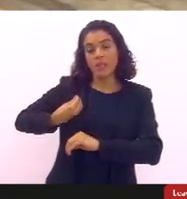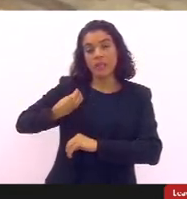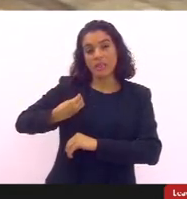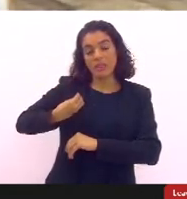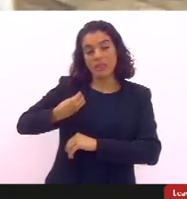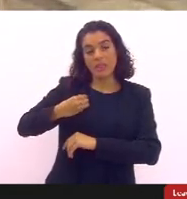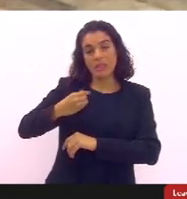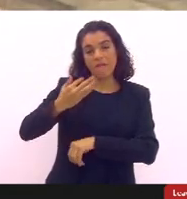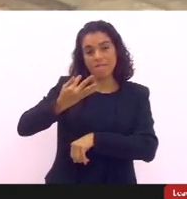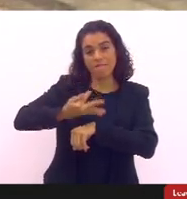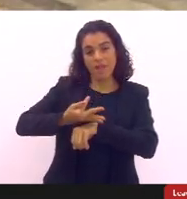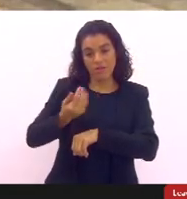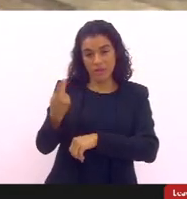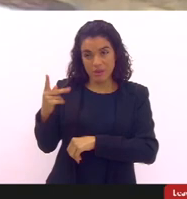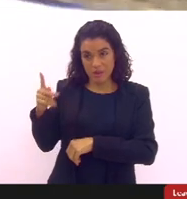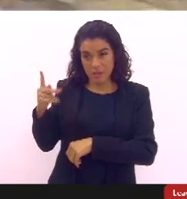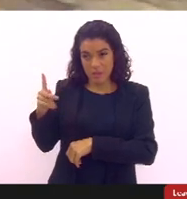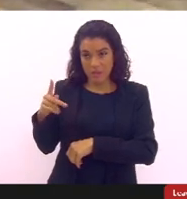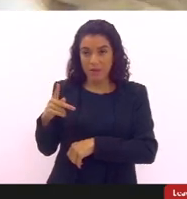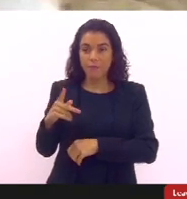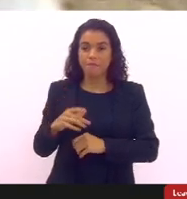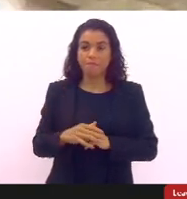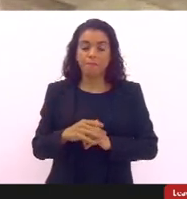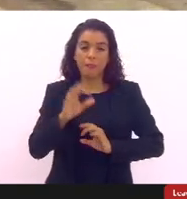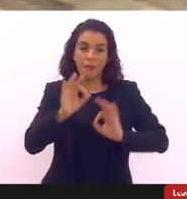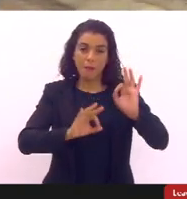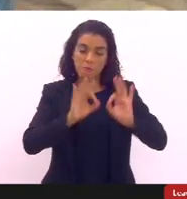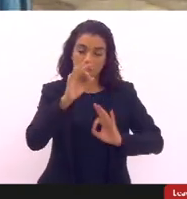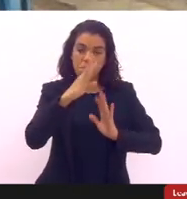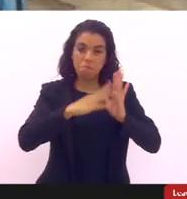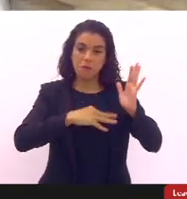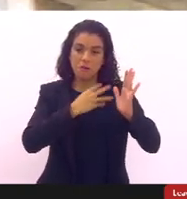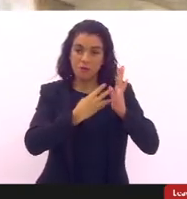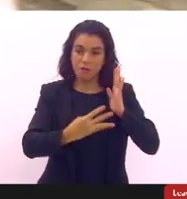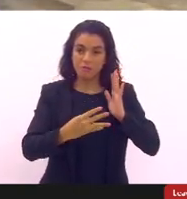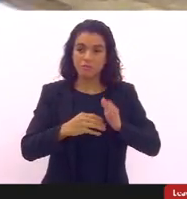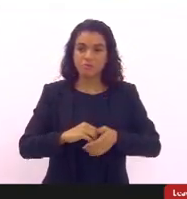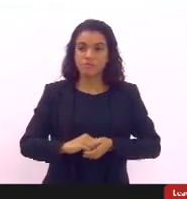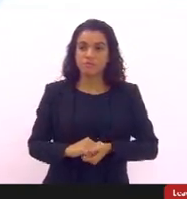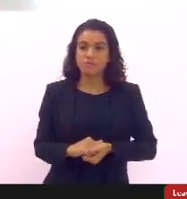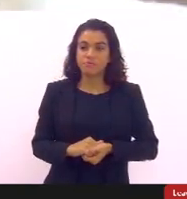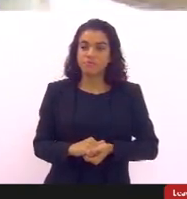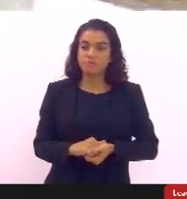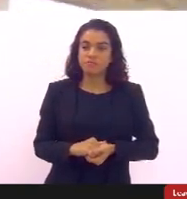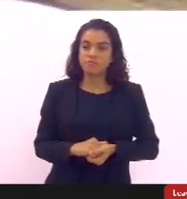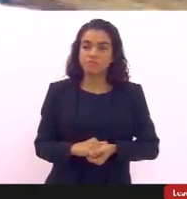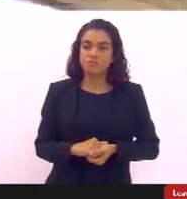parte desse planejamento das operações dos Estados Unidos.